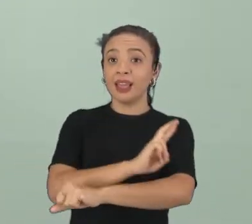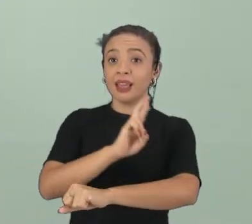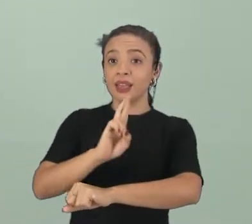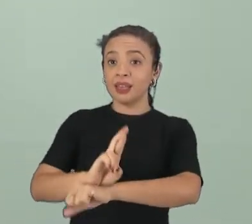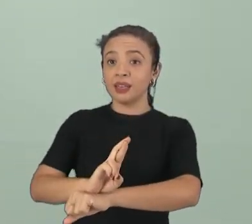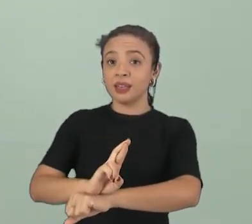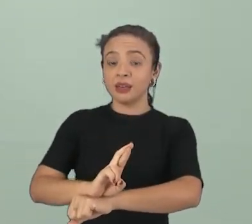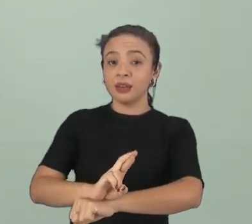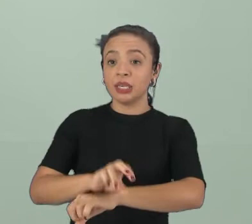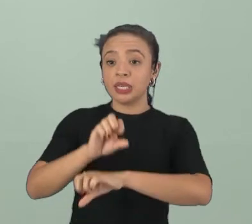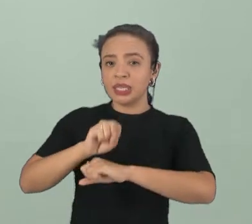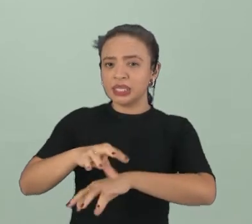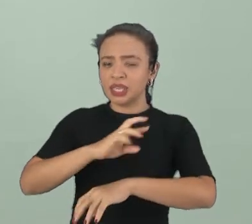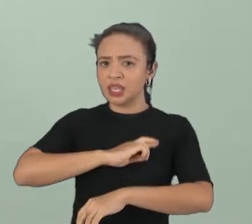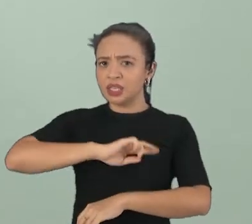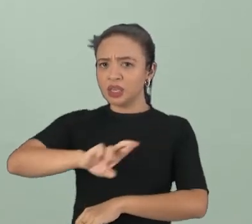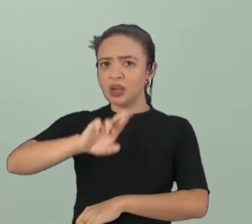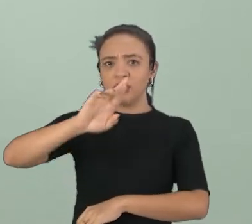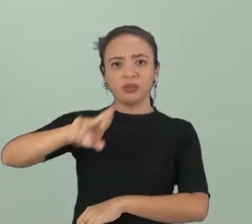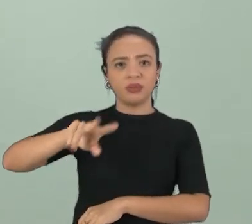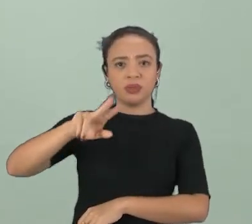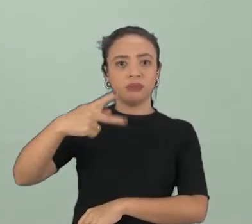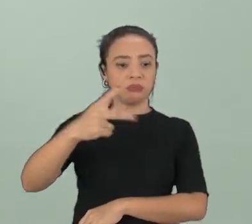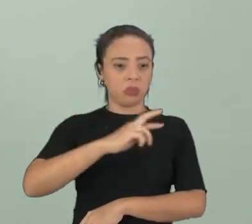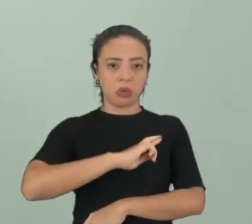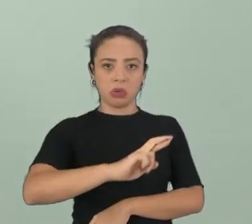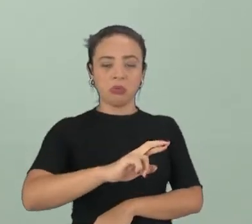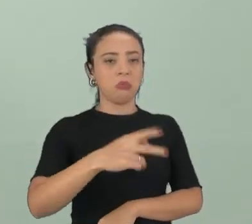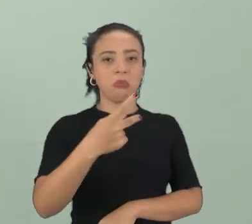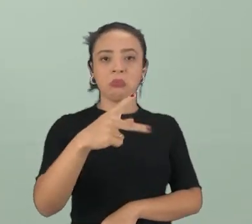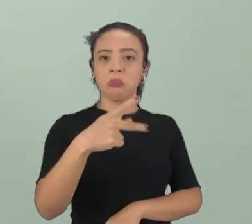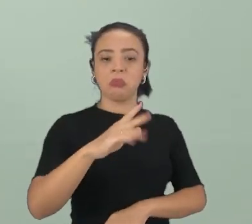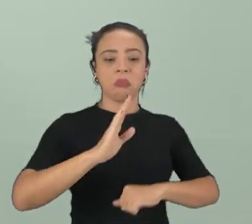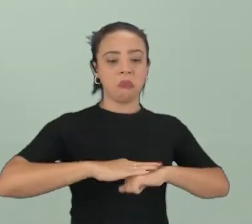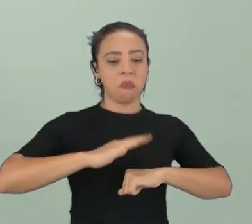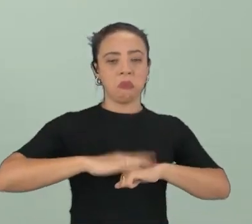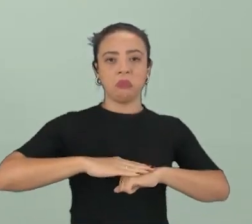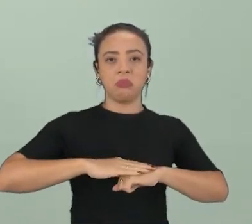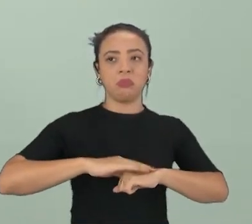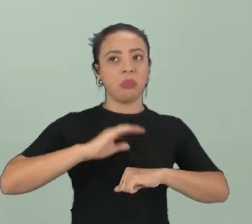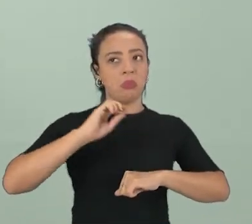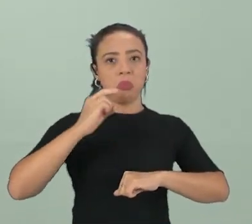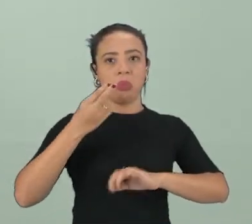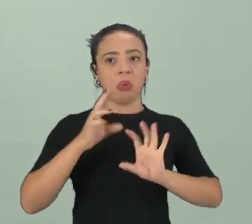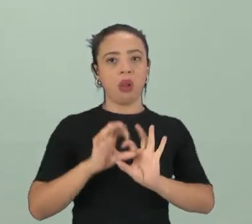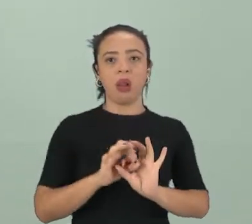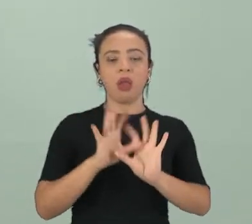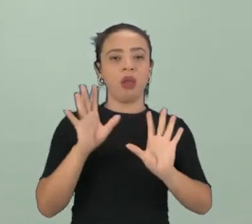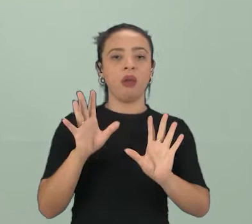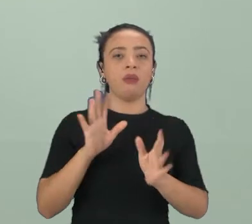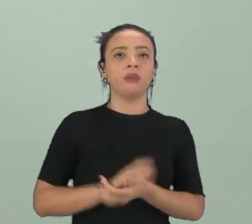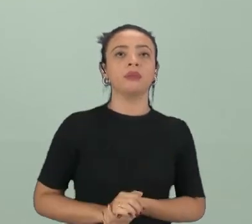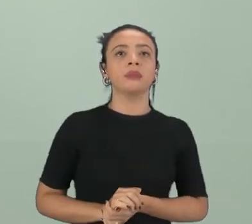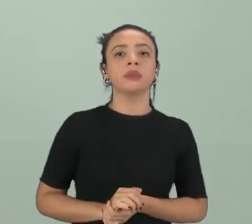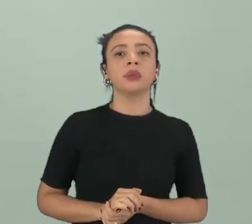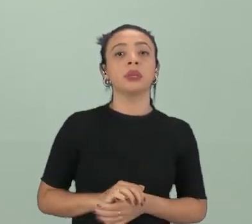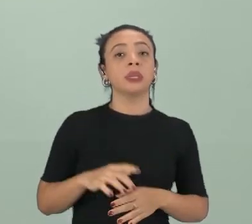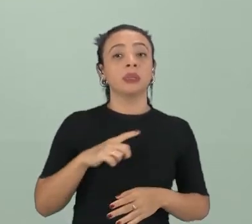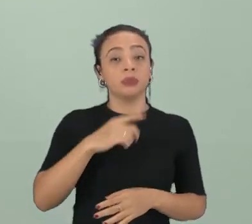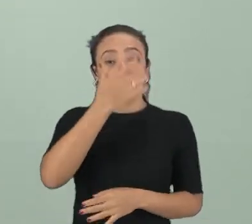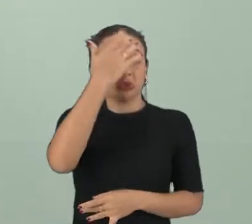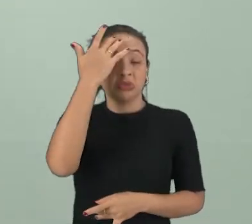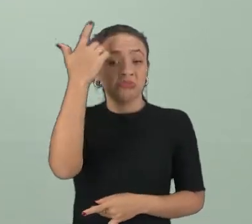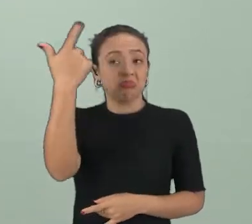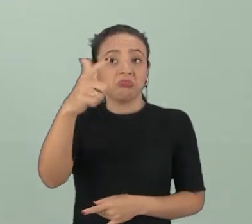que não ensina a religião a religião você tem a sua ou não tem por isso que aí a gente menciona a filosofia de vida tem gente